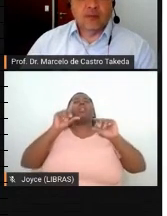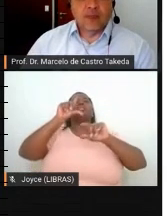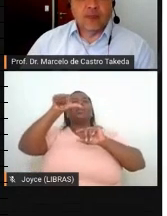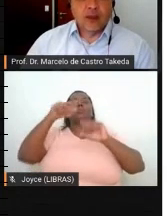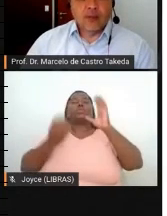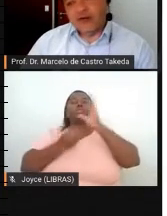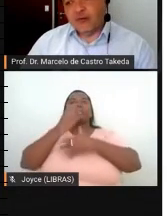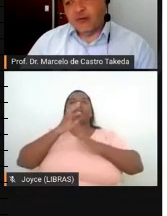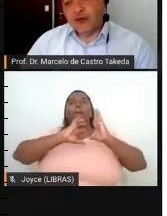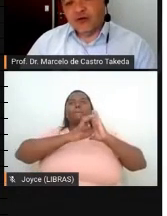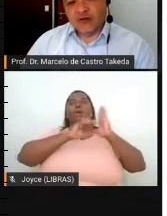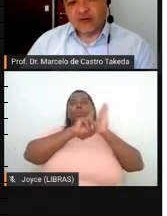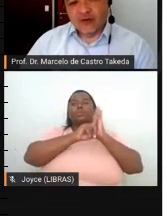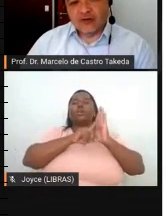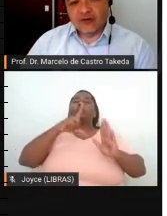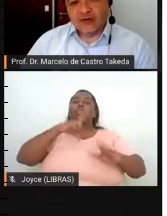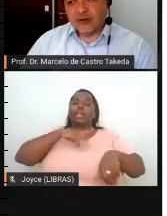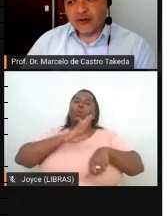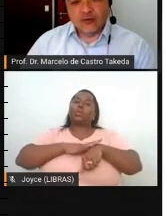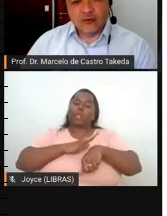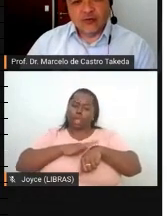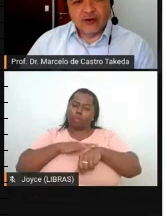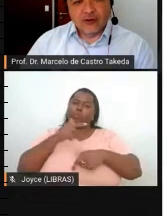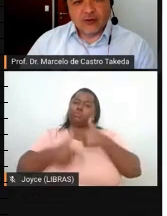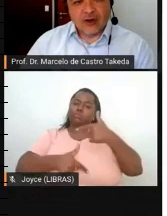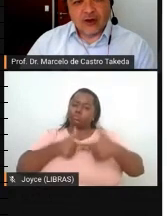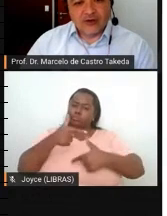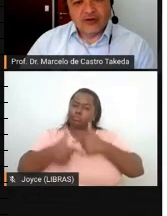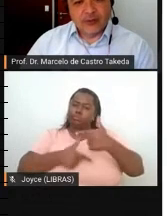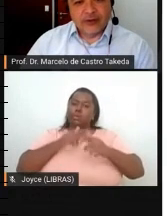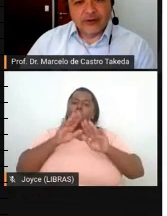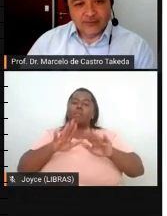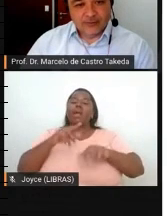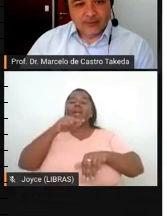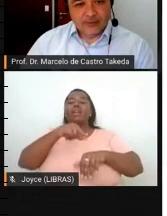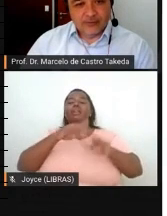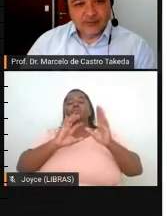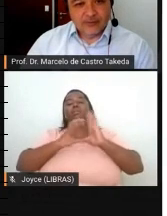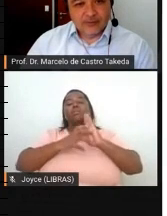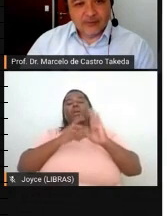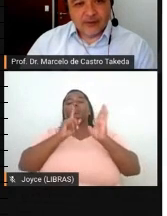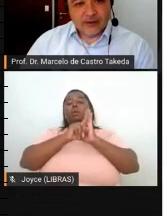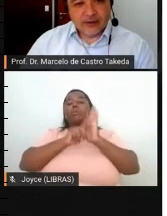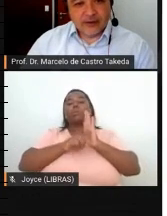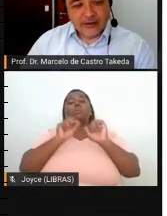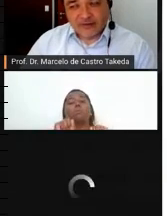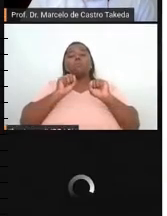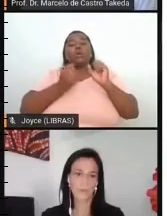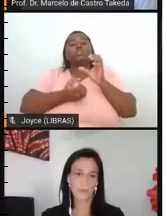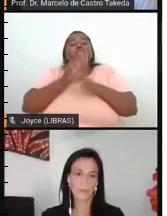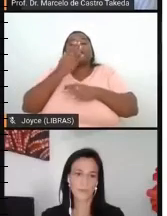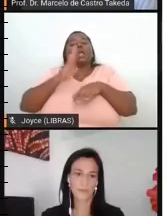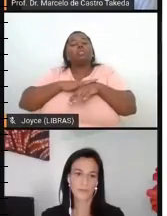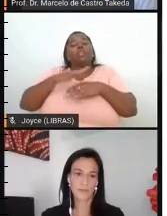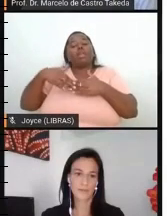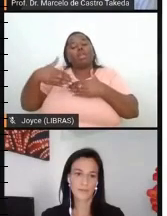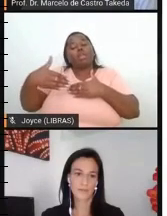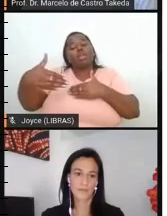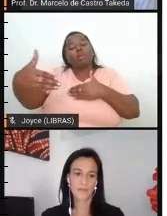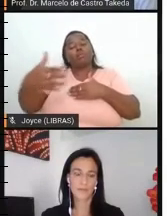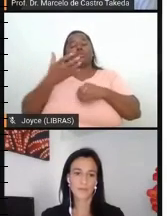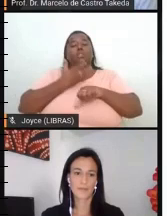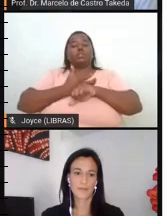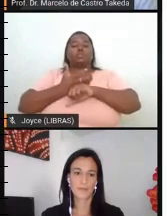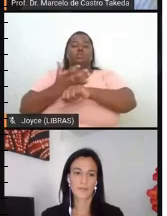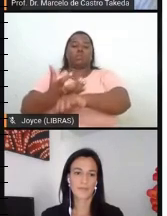nisso. Mas esse banco de questões, ele não está circunscrito a uma disciplina. Tá? Ele vai ser usado ao longo